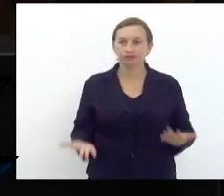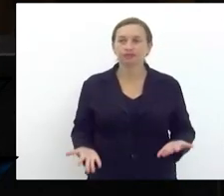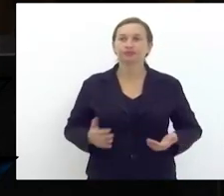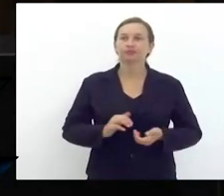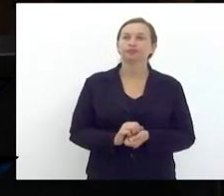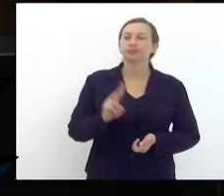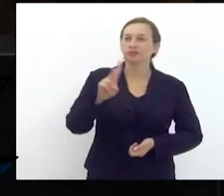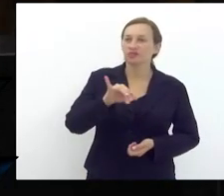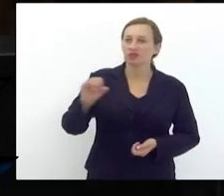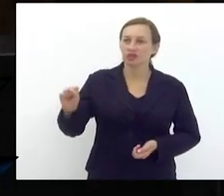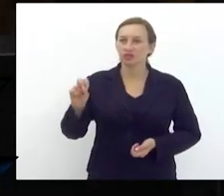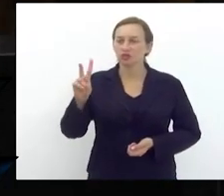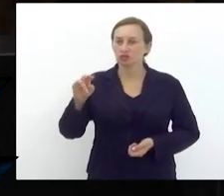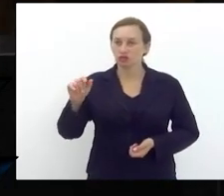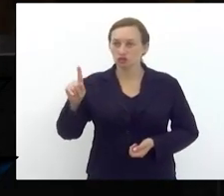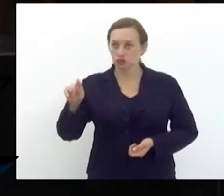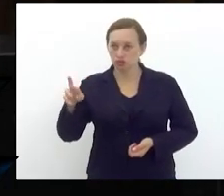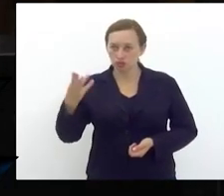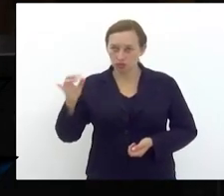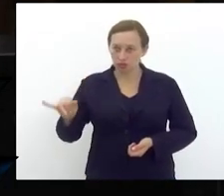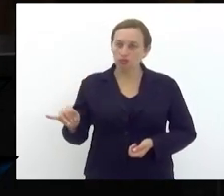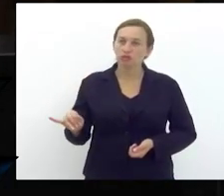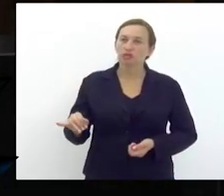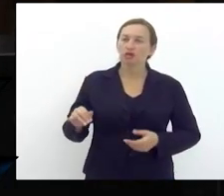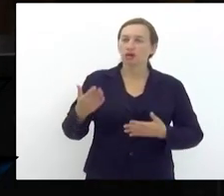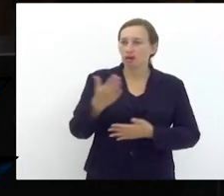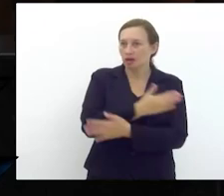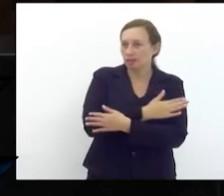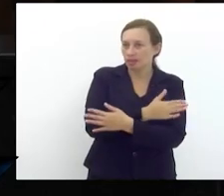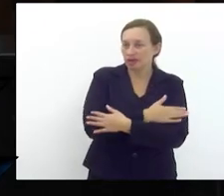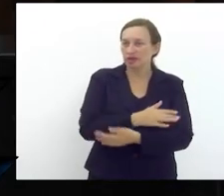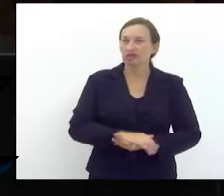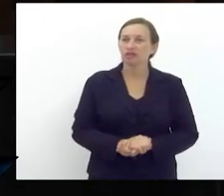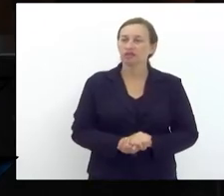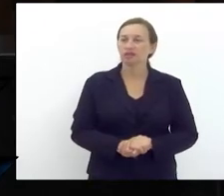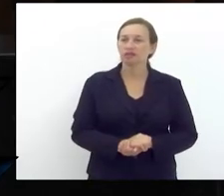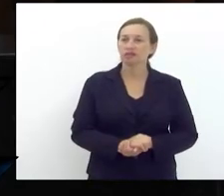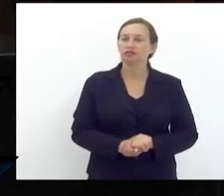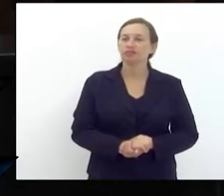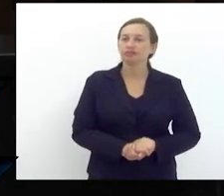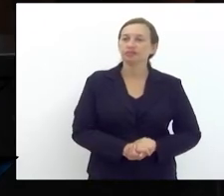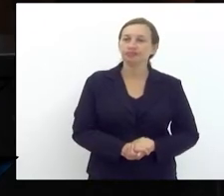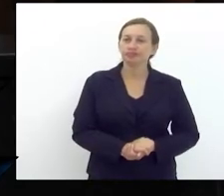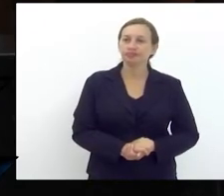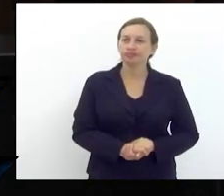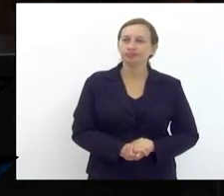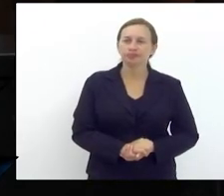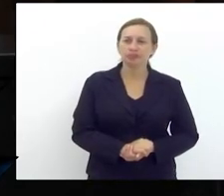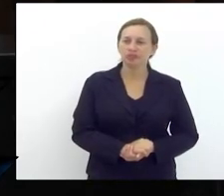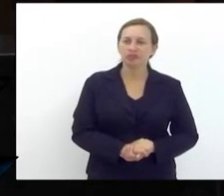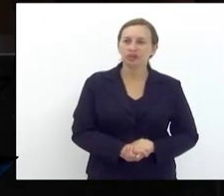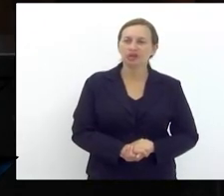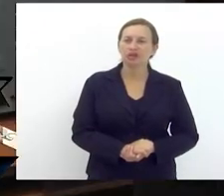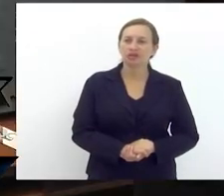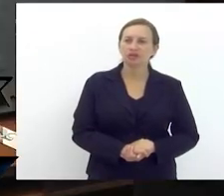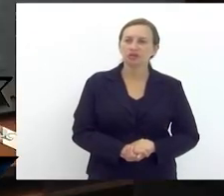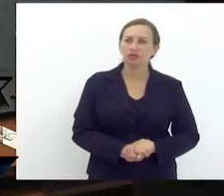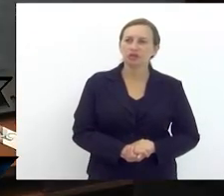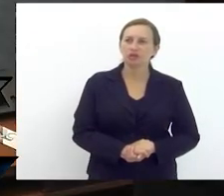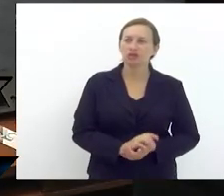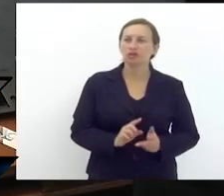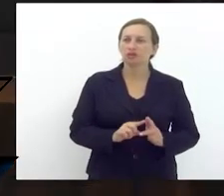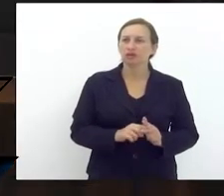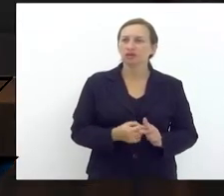Vinny Júnior ficam com o nosso abraço e deputada Marta Rocha para concluir temos um minuto